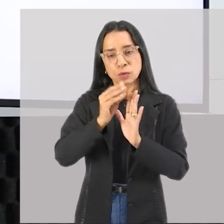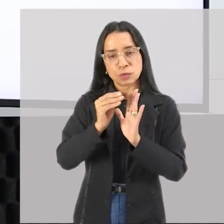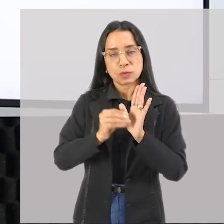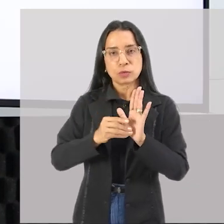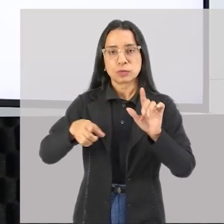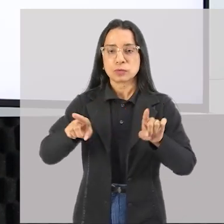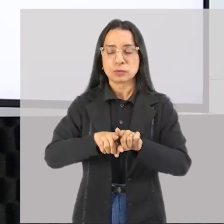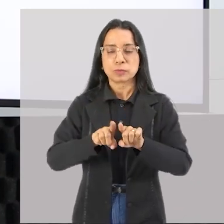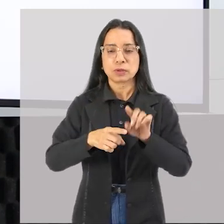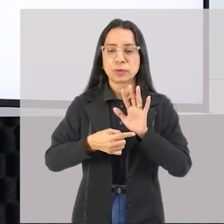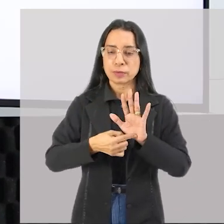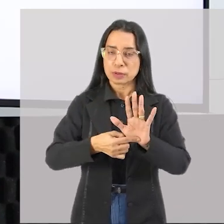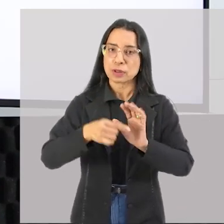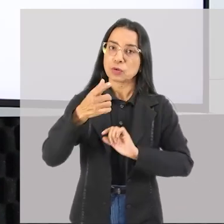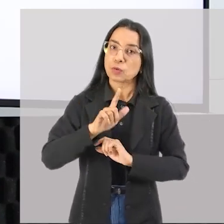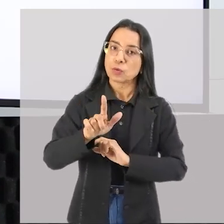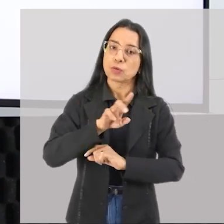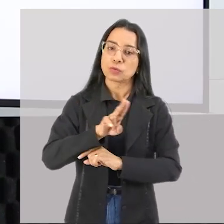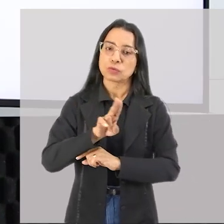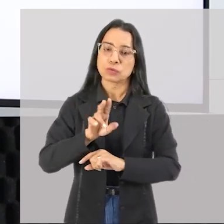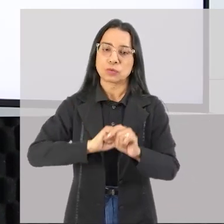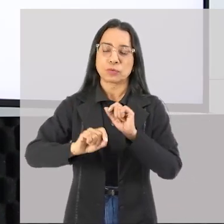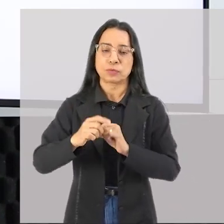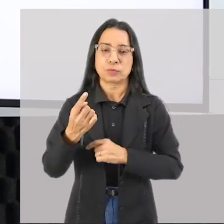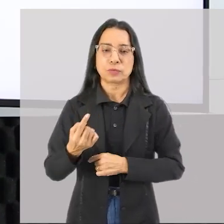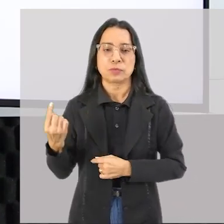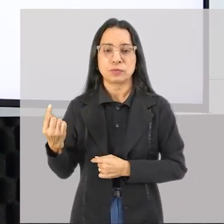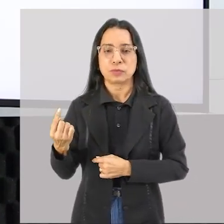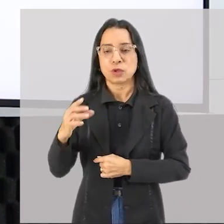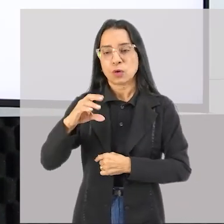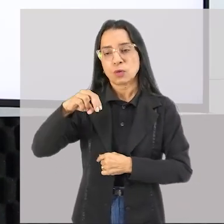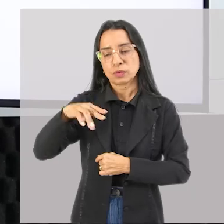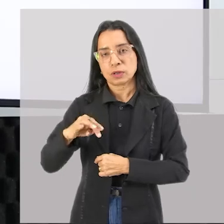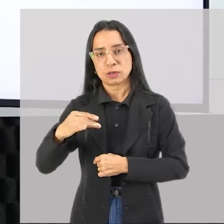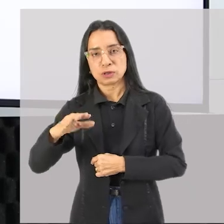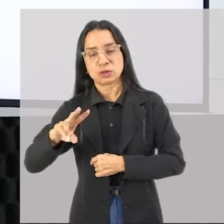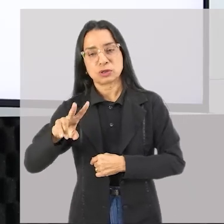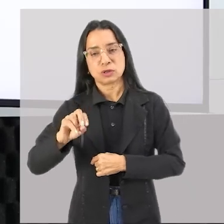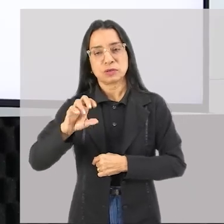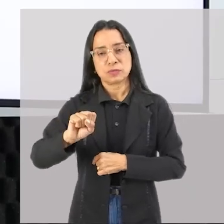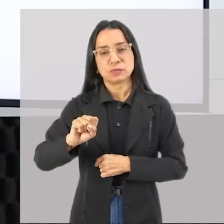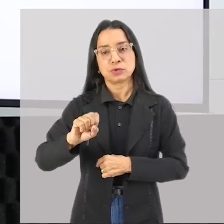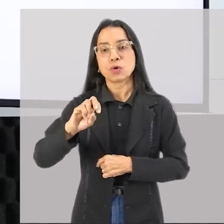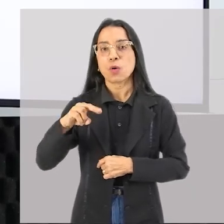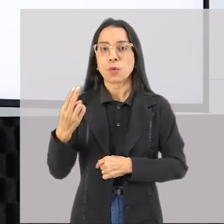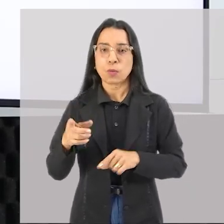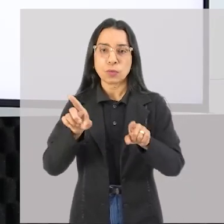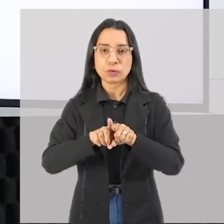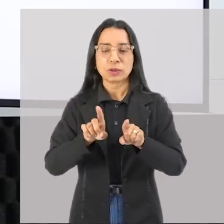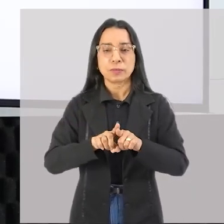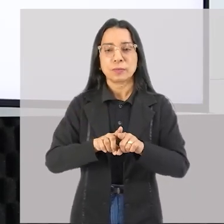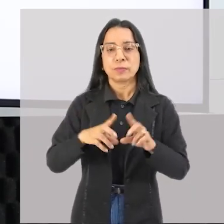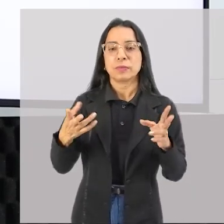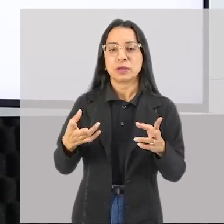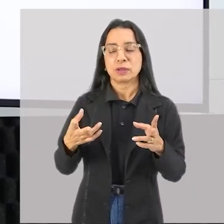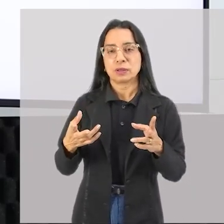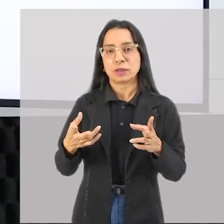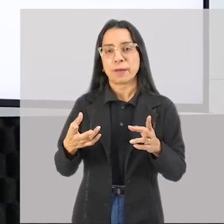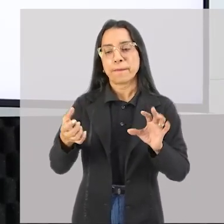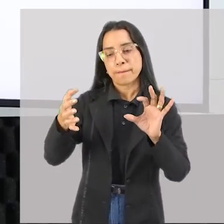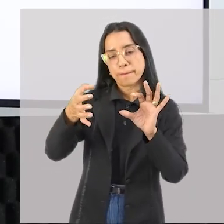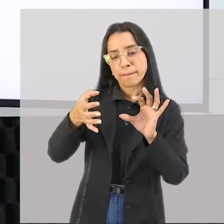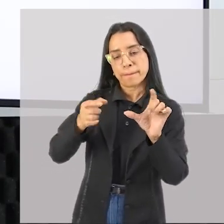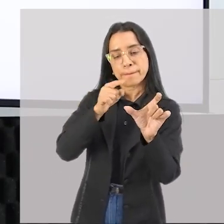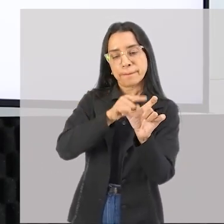é apresentado com outros nomes. Por exemplo, connectors, que são os conectivos, ou em alguns casos a gente pode ver linking words, que são